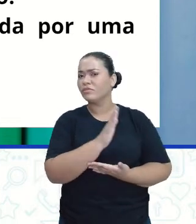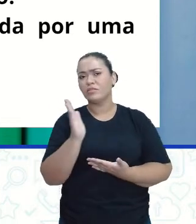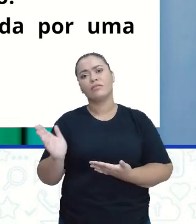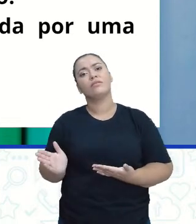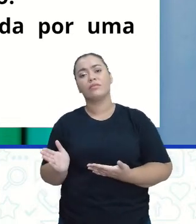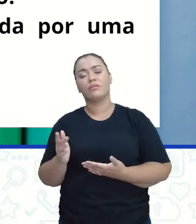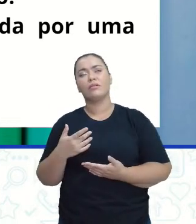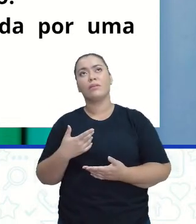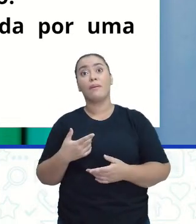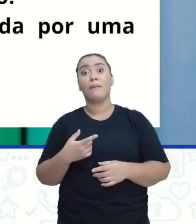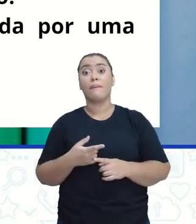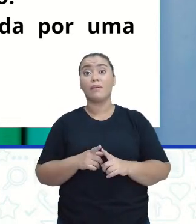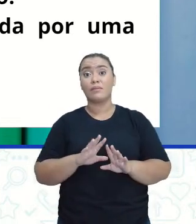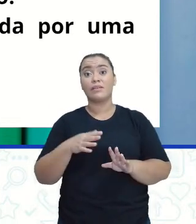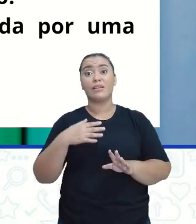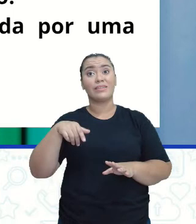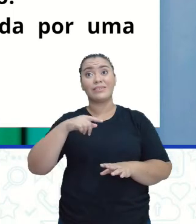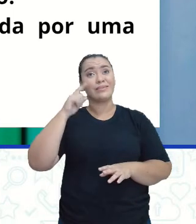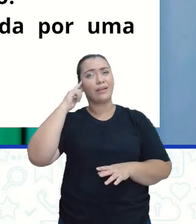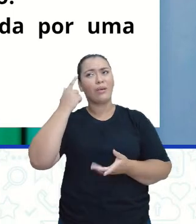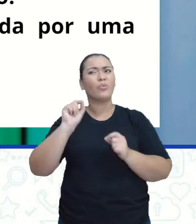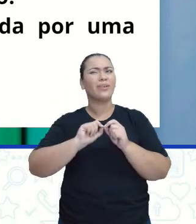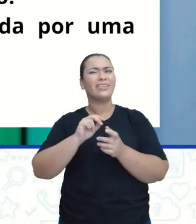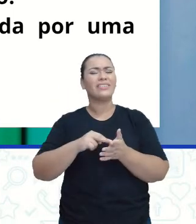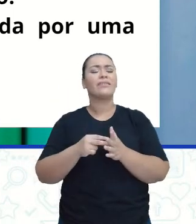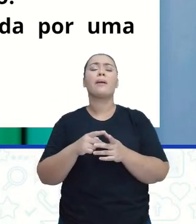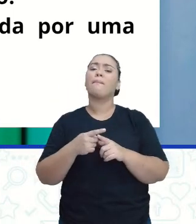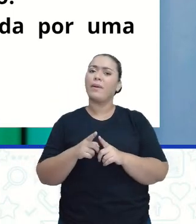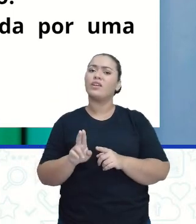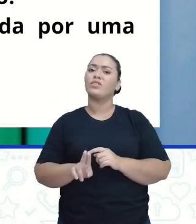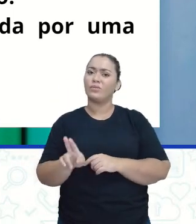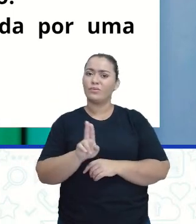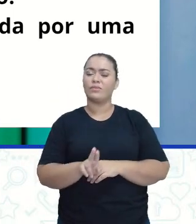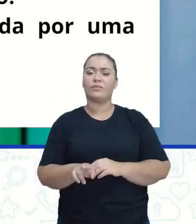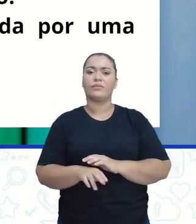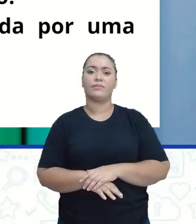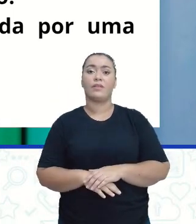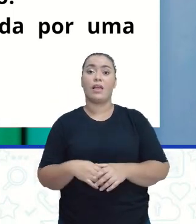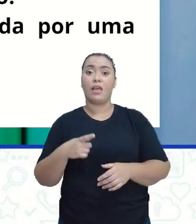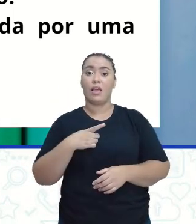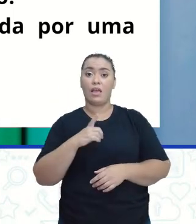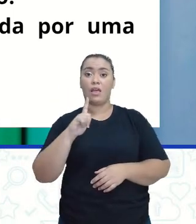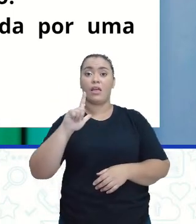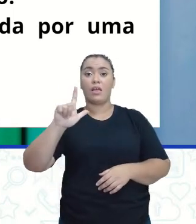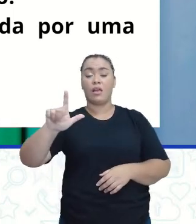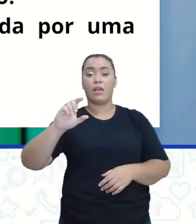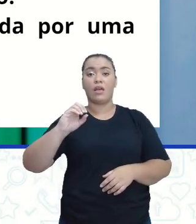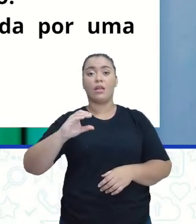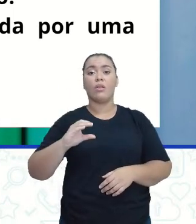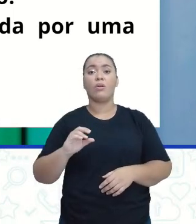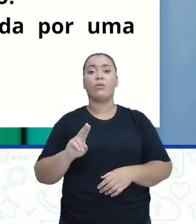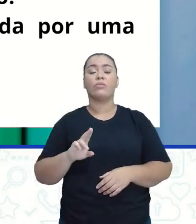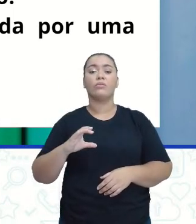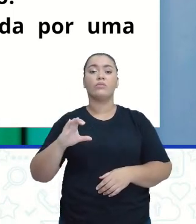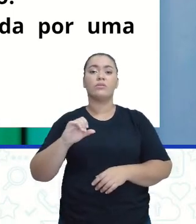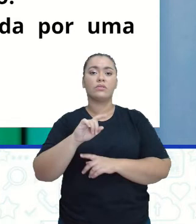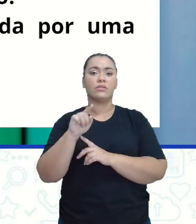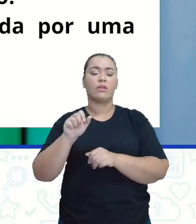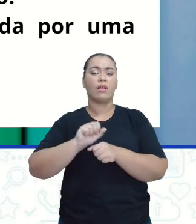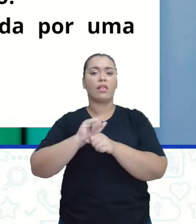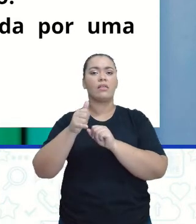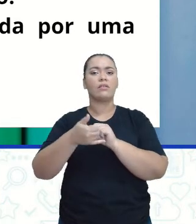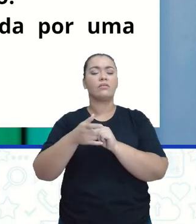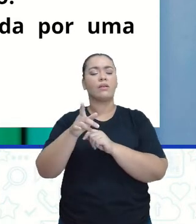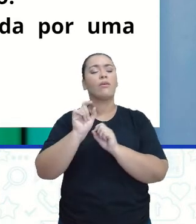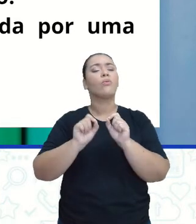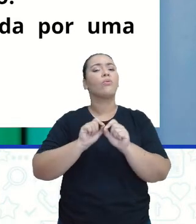tá? Em uma frase, seja ela escrita ou falada, a locução adjetiva tem o objetivo de facilitar a compreensão